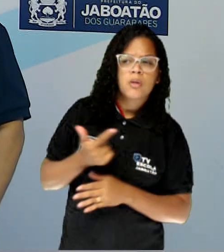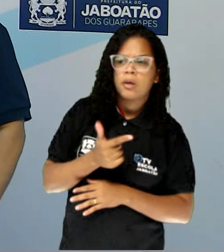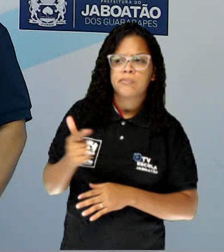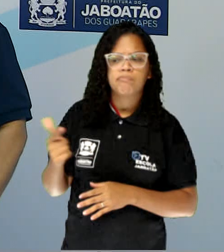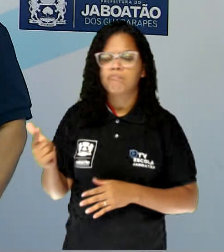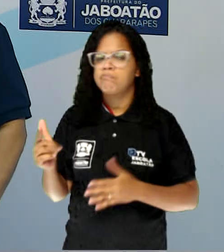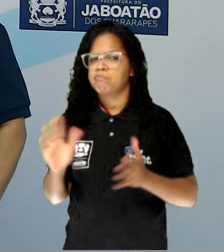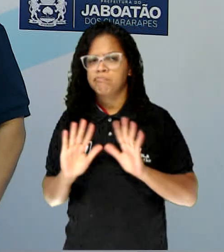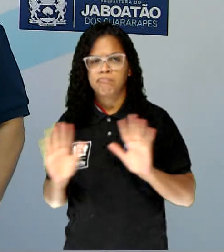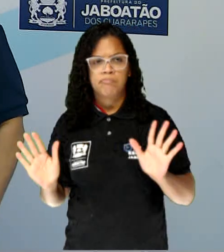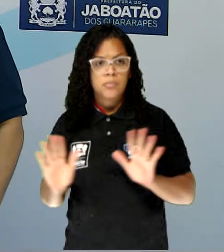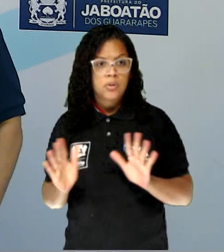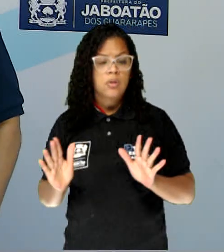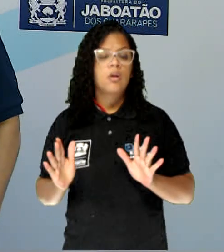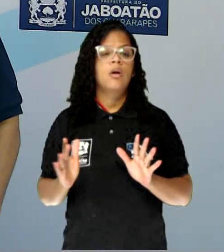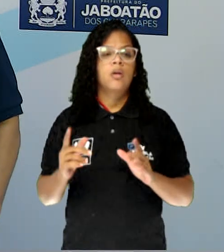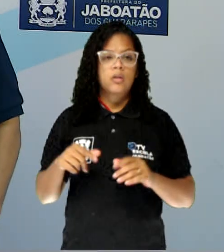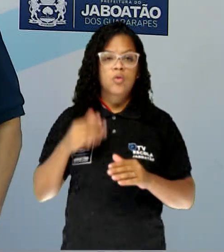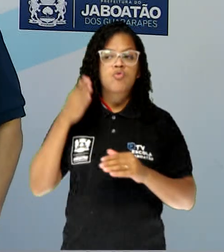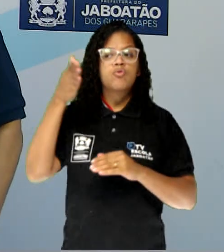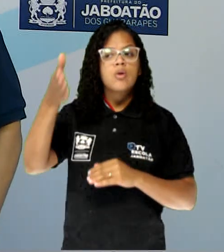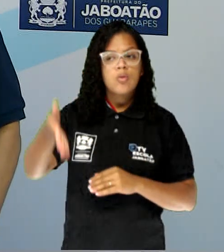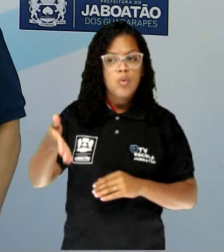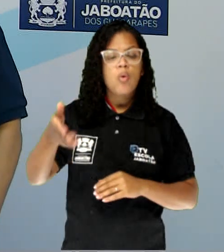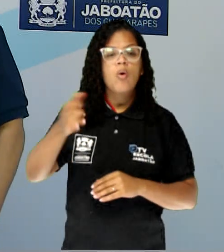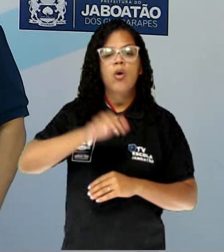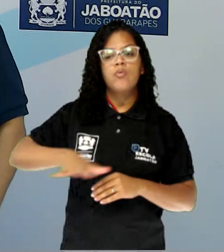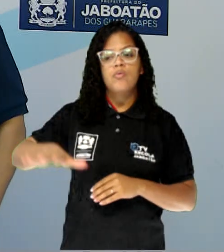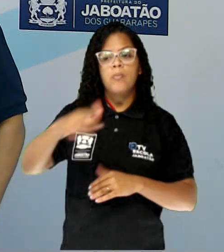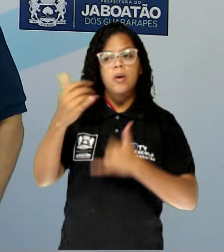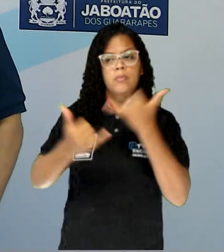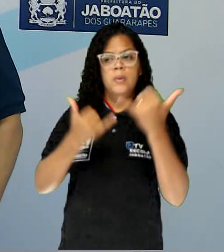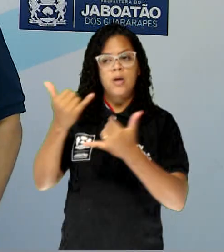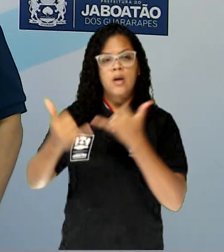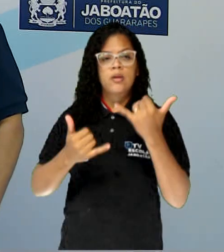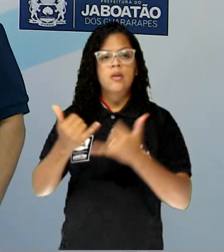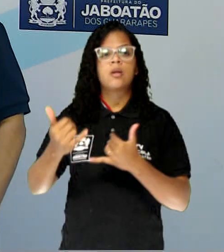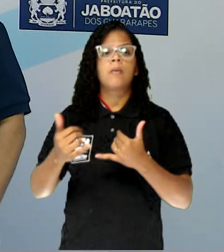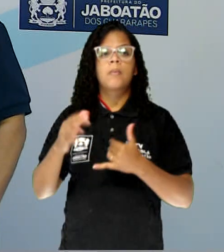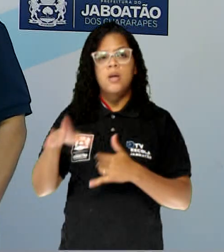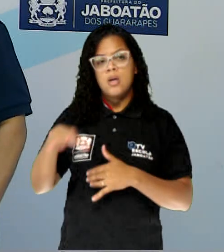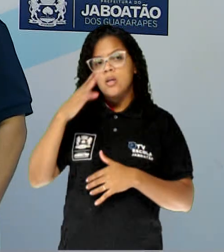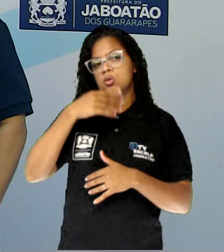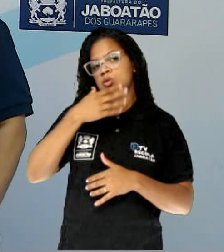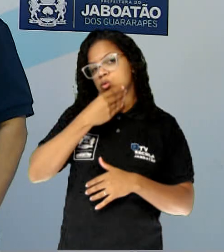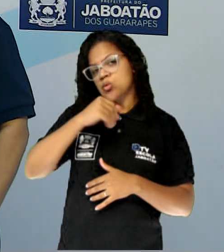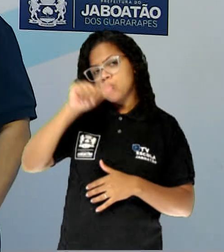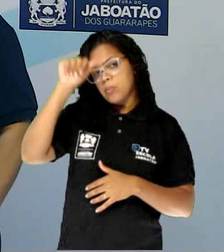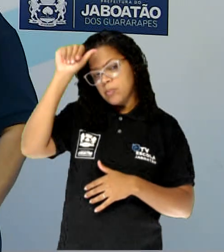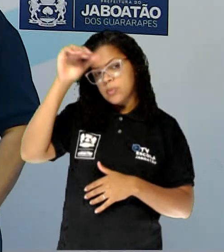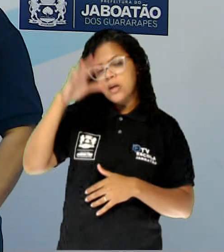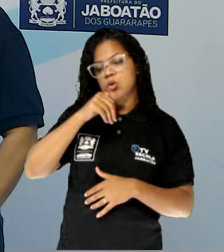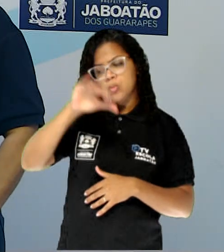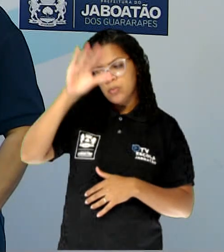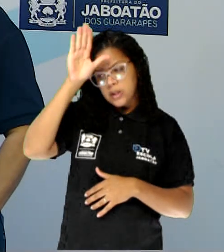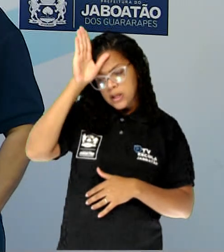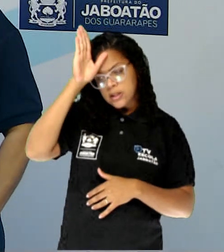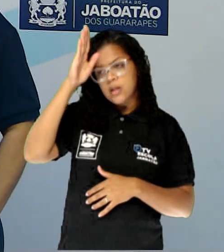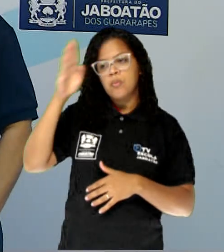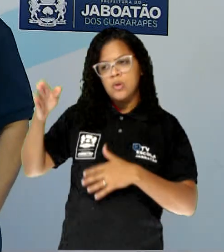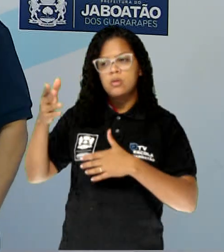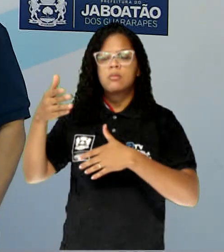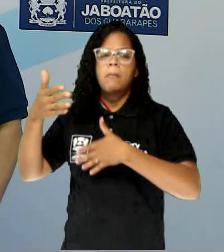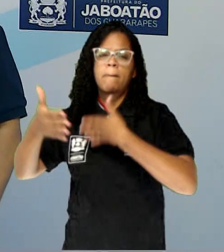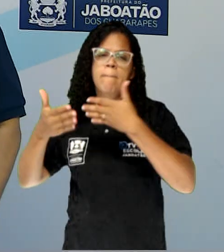chegar a um espaço lúdico que ele pagou para poder que sua sobrinha pudesse usufruir do brinquedo. Né? Então, assim, e